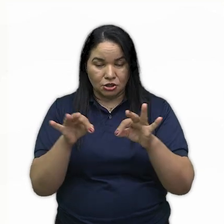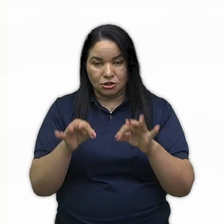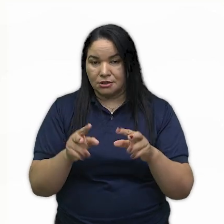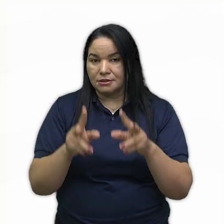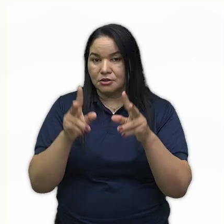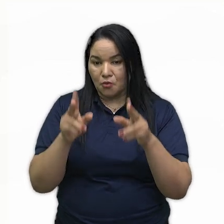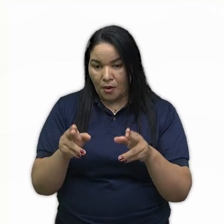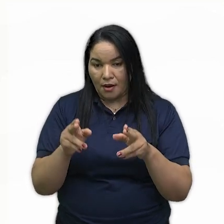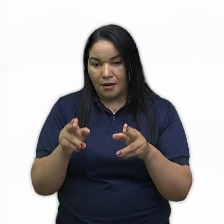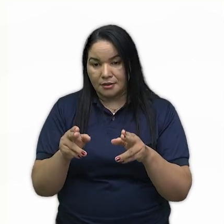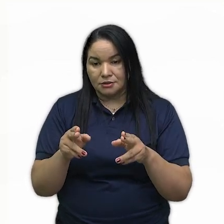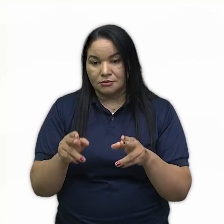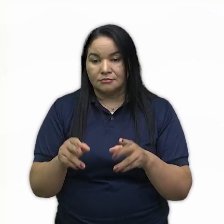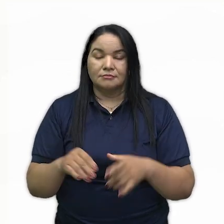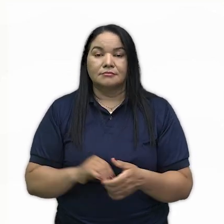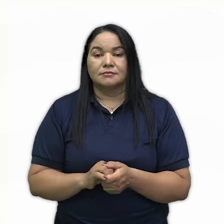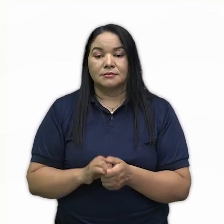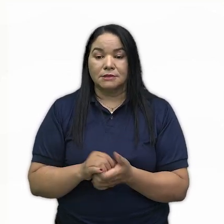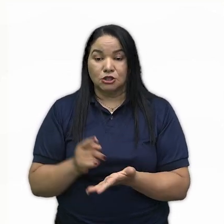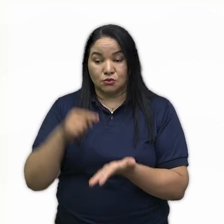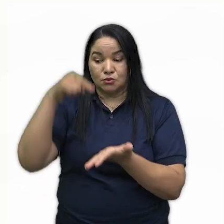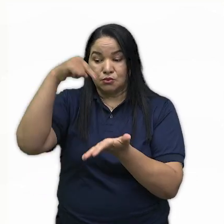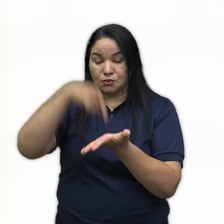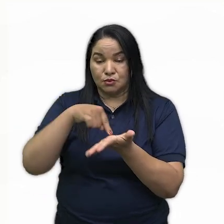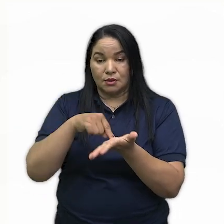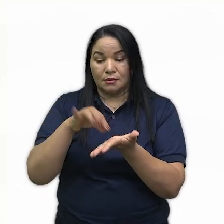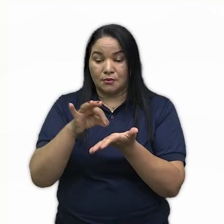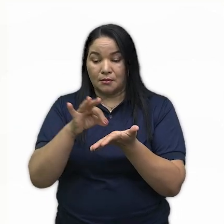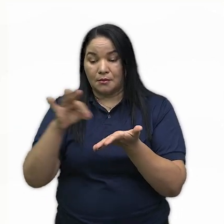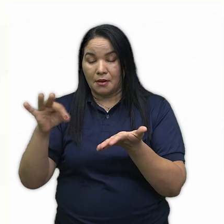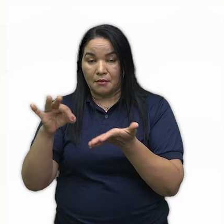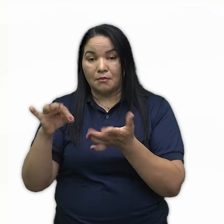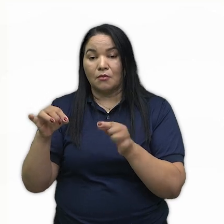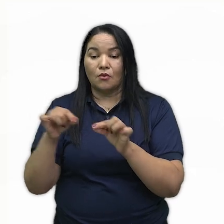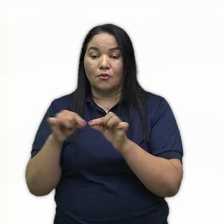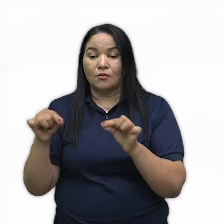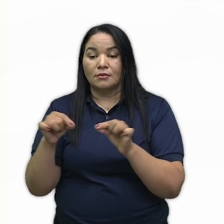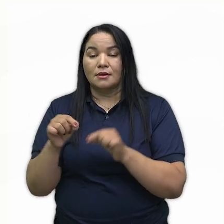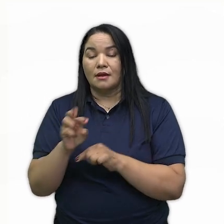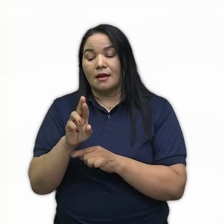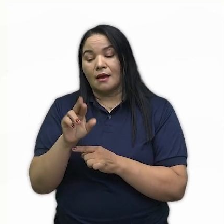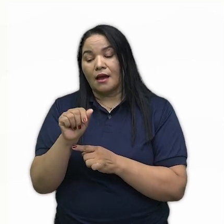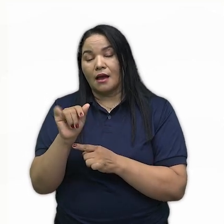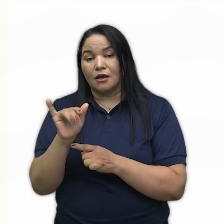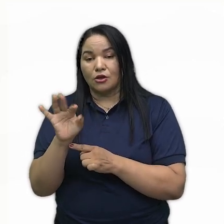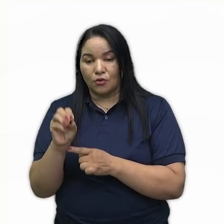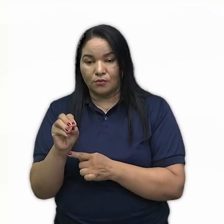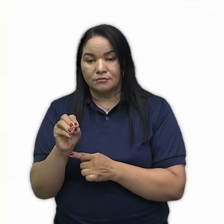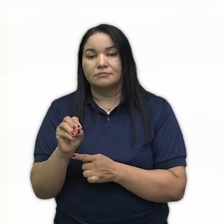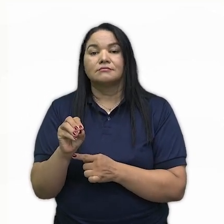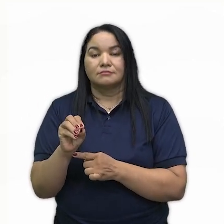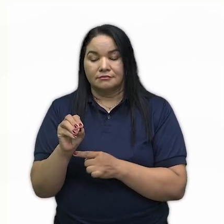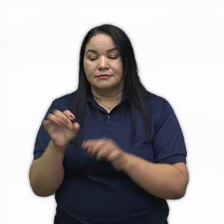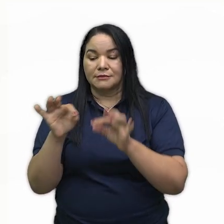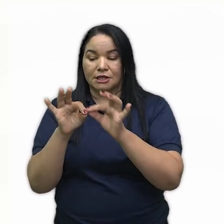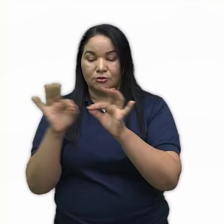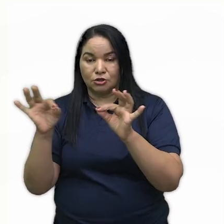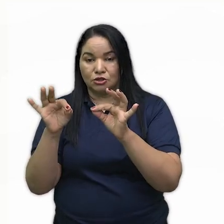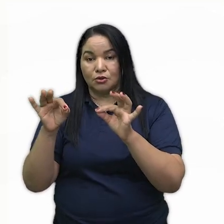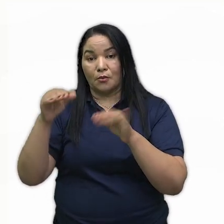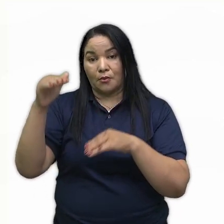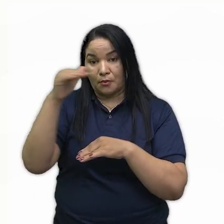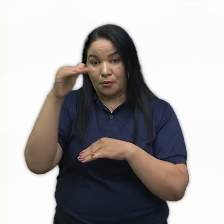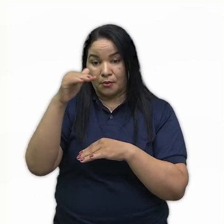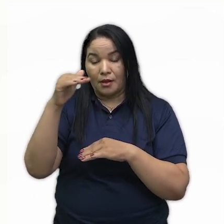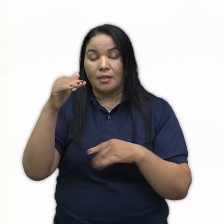tá? Aqui do centro para a ponta, que é o seu raio, tudo bem? Então, a mesma medida da de cima é a medida da de baixo, por